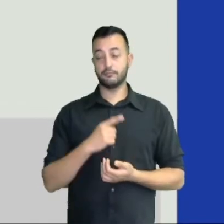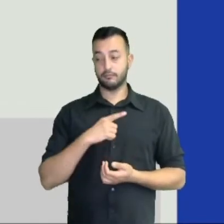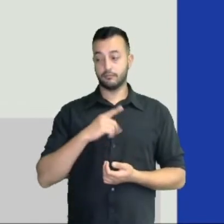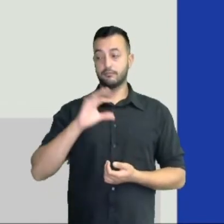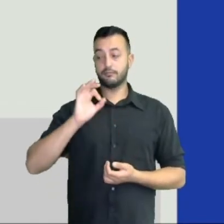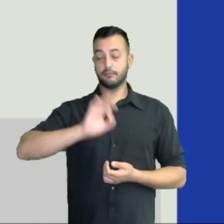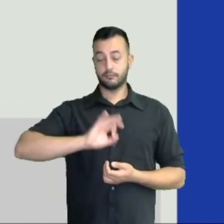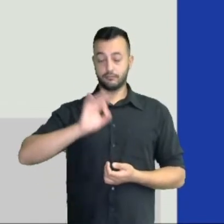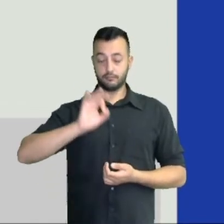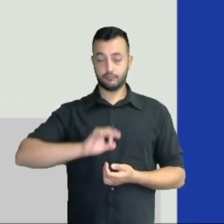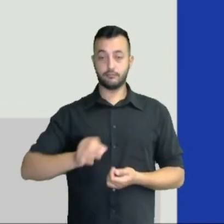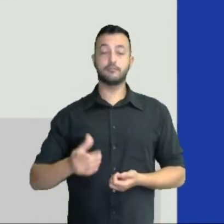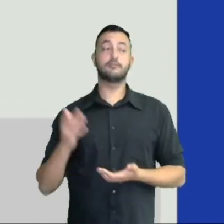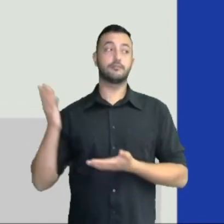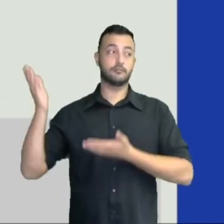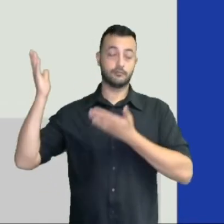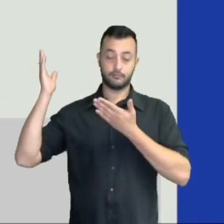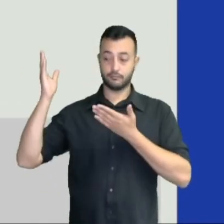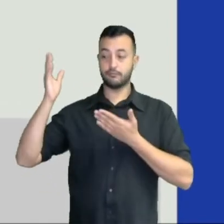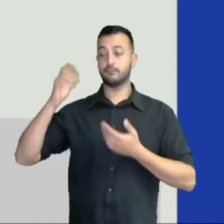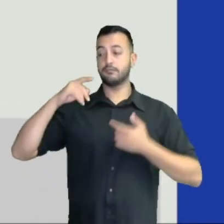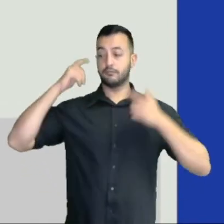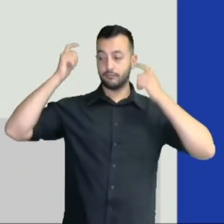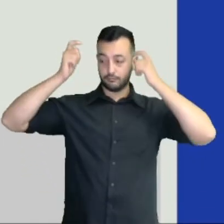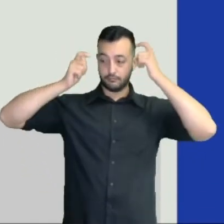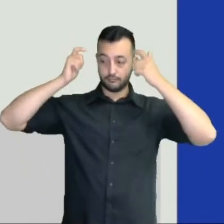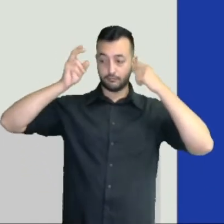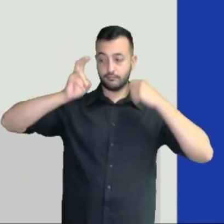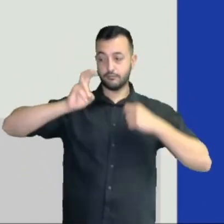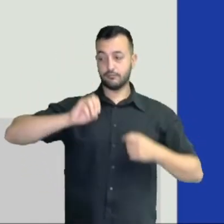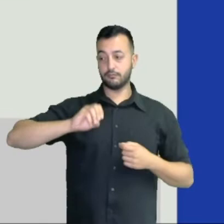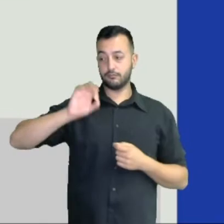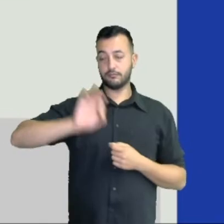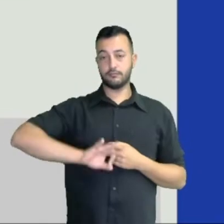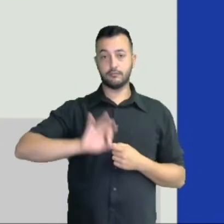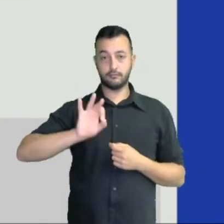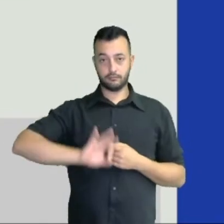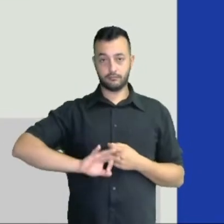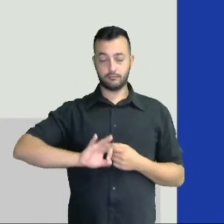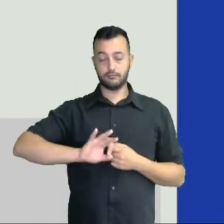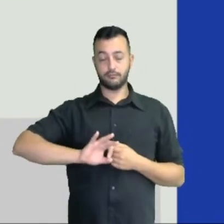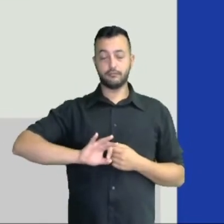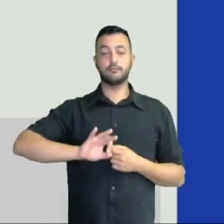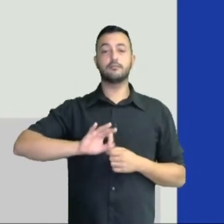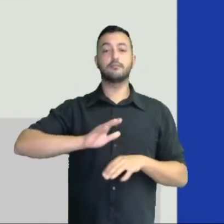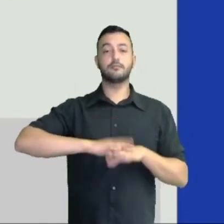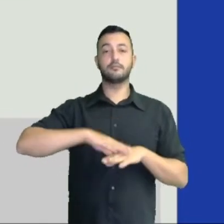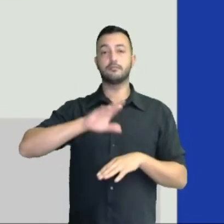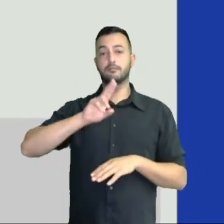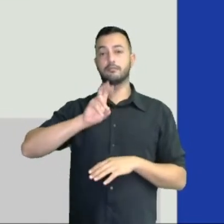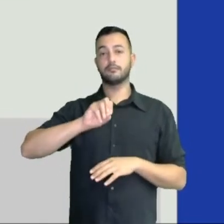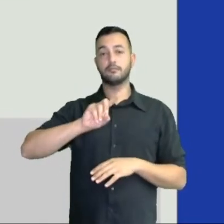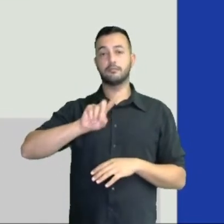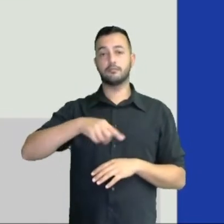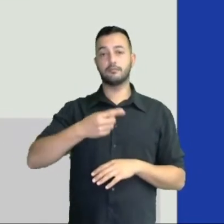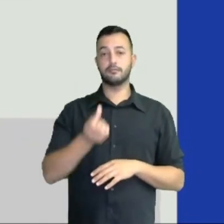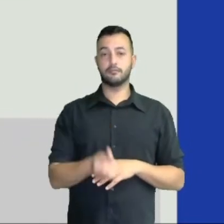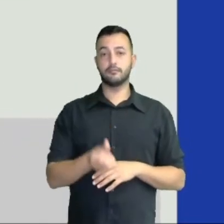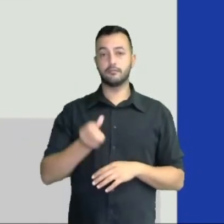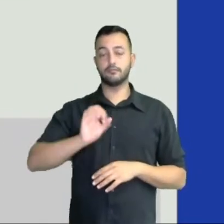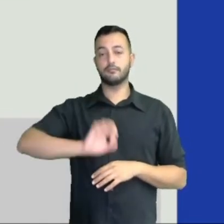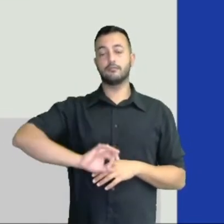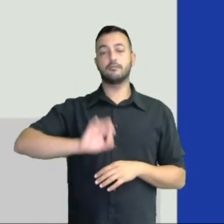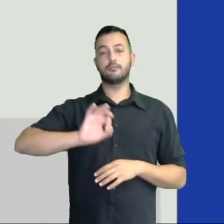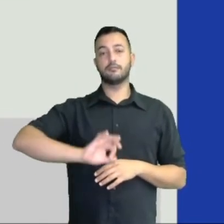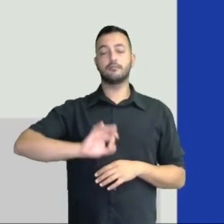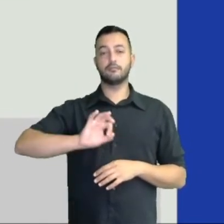esse quadro, certo? Então, no México, 50% da população, mais de 50%, 50,6%,